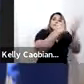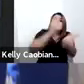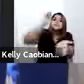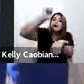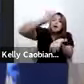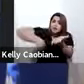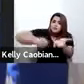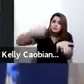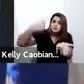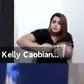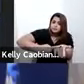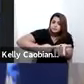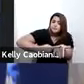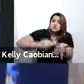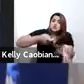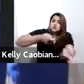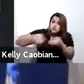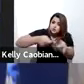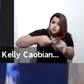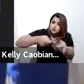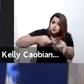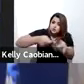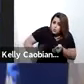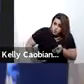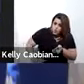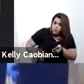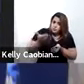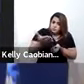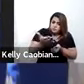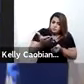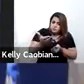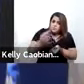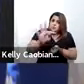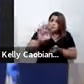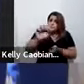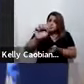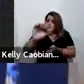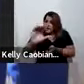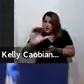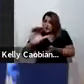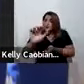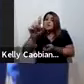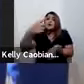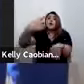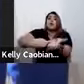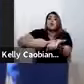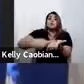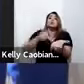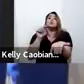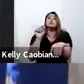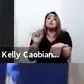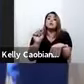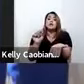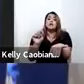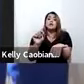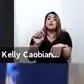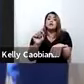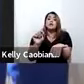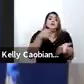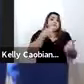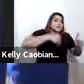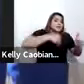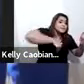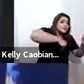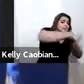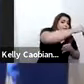de conduta, um TAC, onde ela se comprometia a não fazer nenhum programa